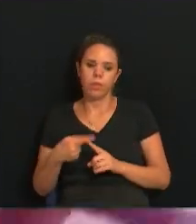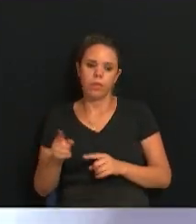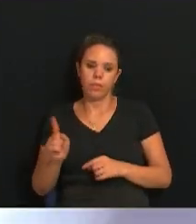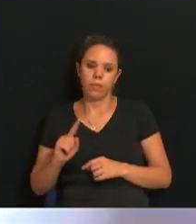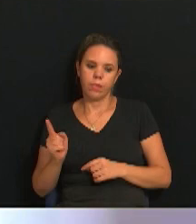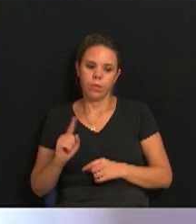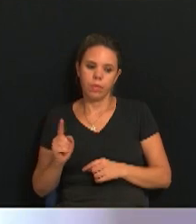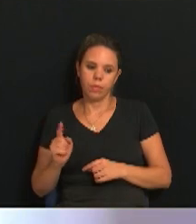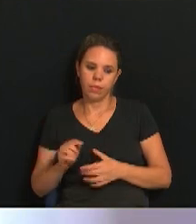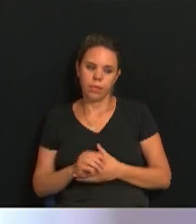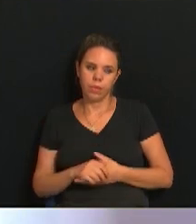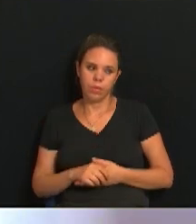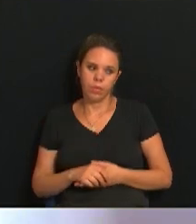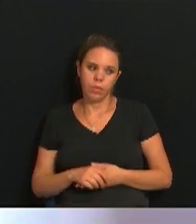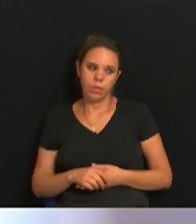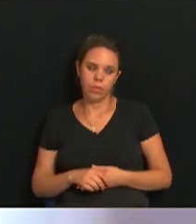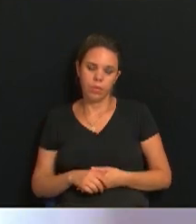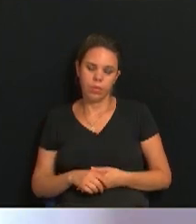vai